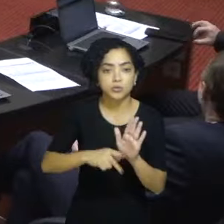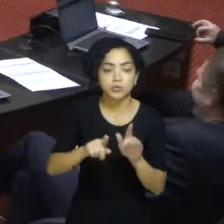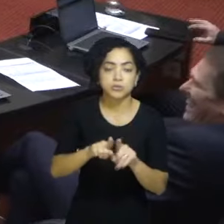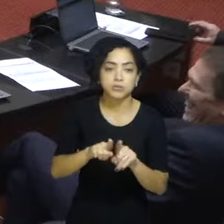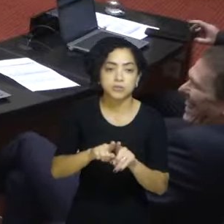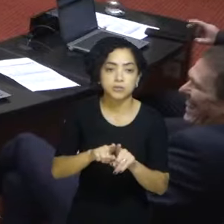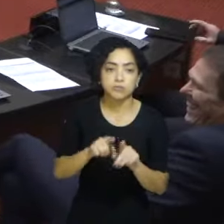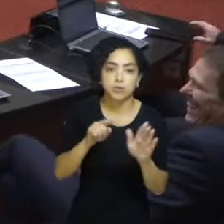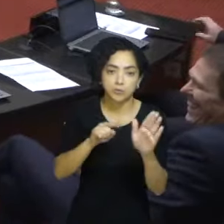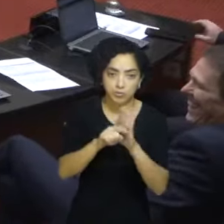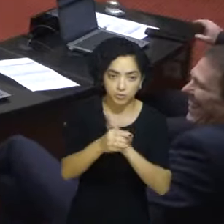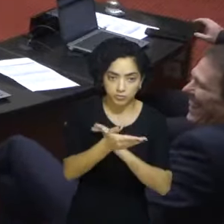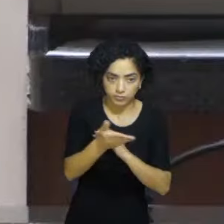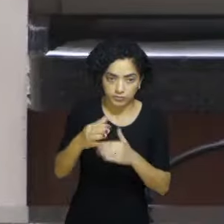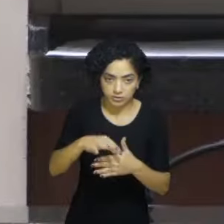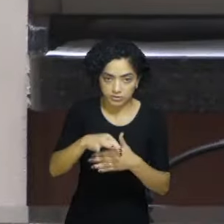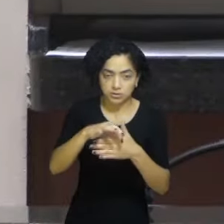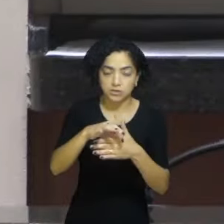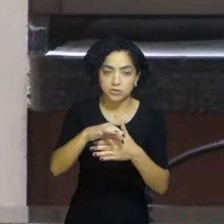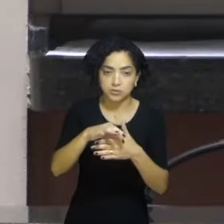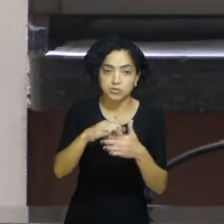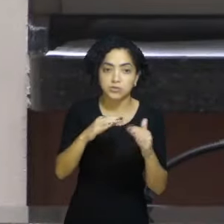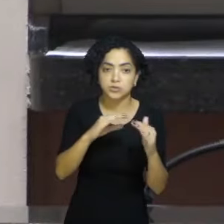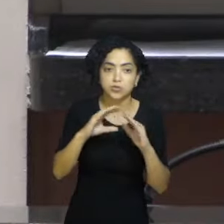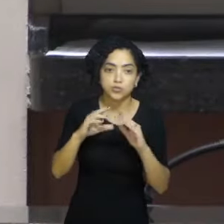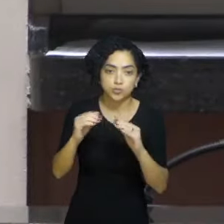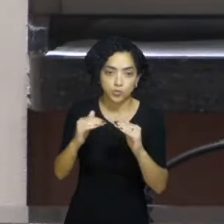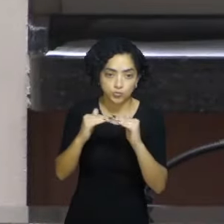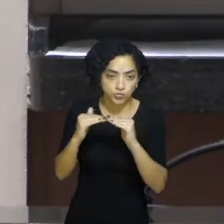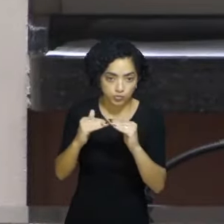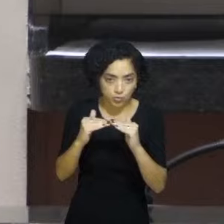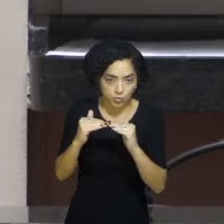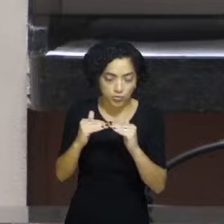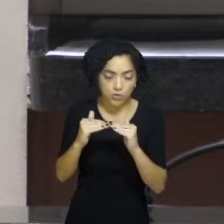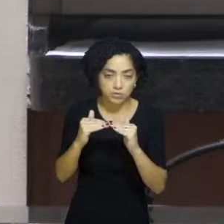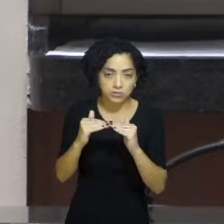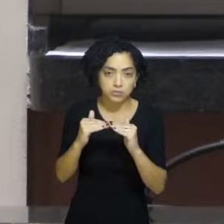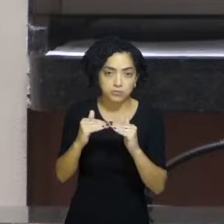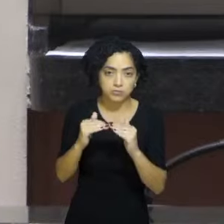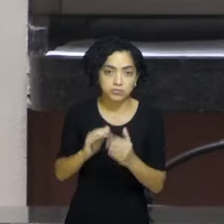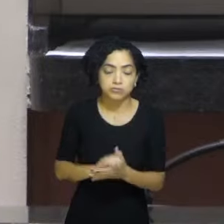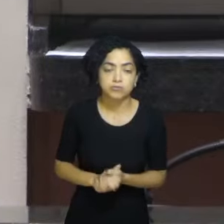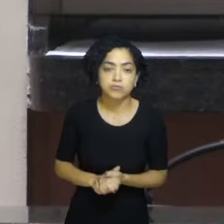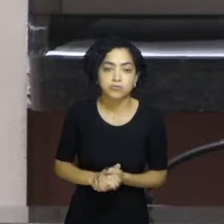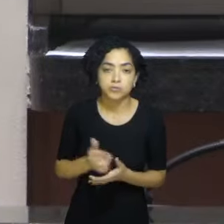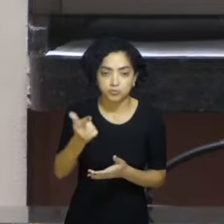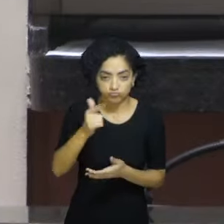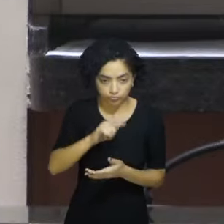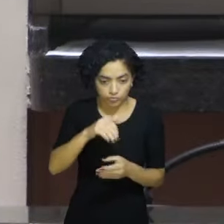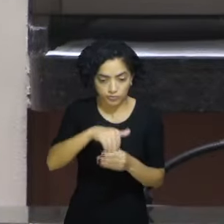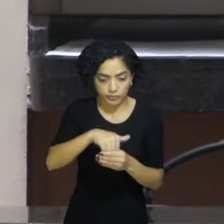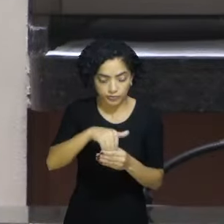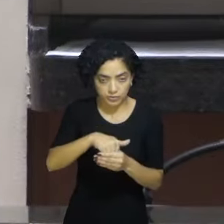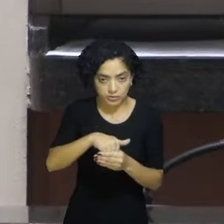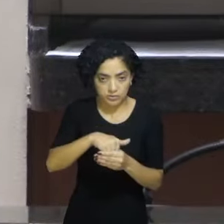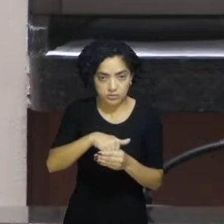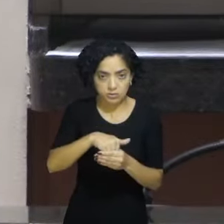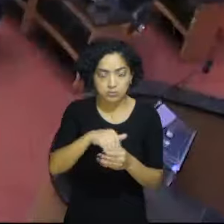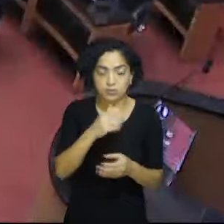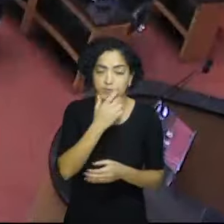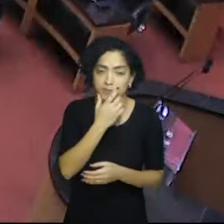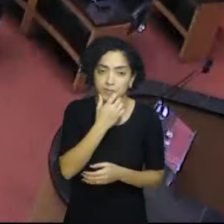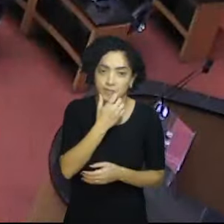Consulto, senhores líderes, se todos estão de acordo com o encaminhamento de repetirmos a votação do primeiro turno para a PEC em segundo